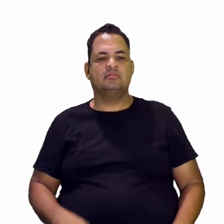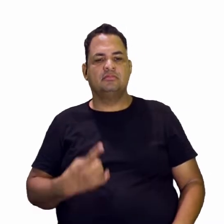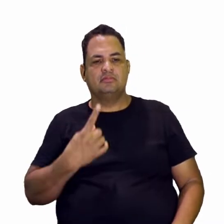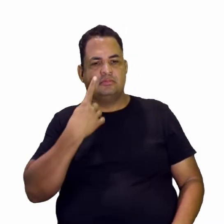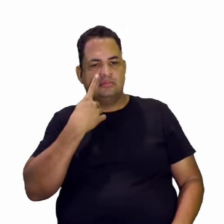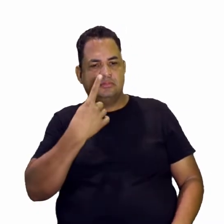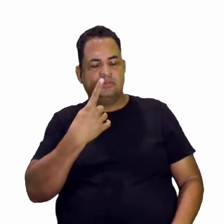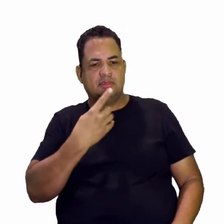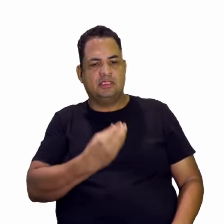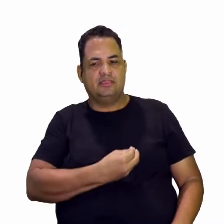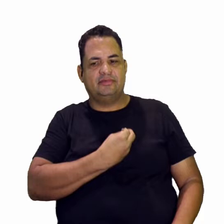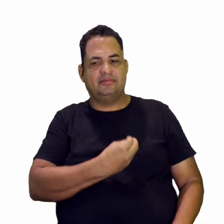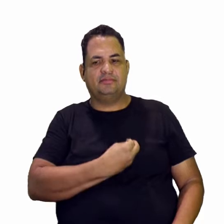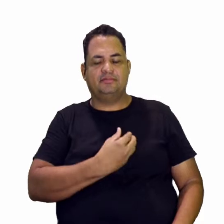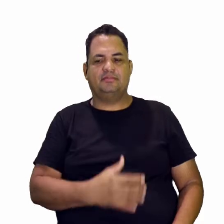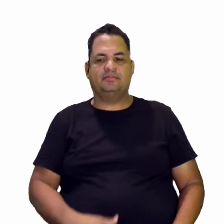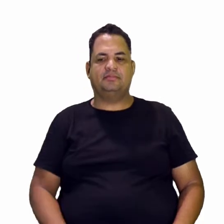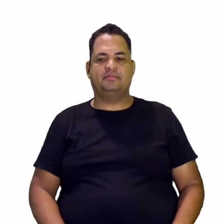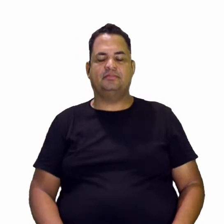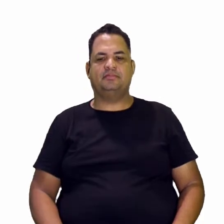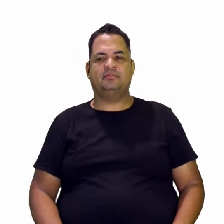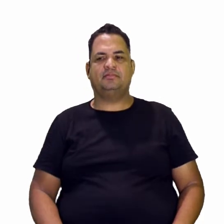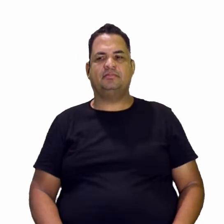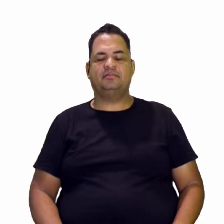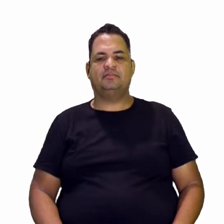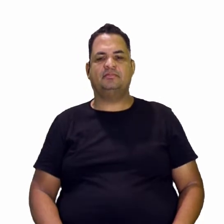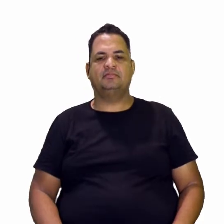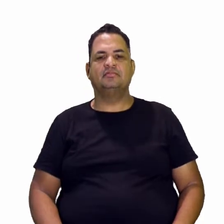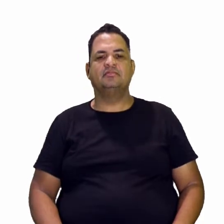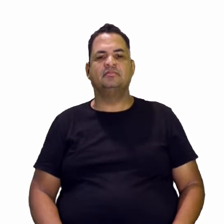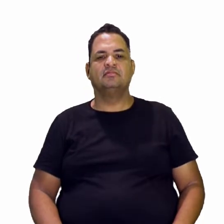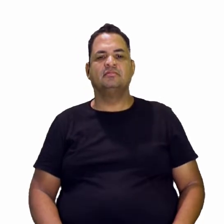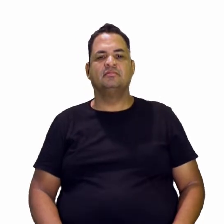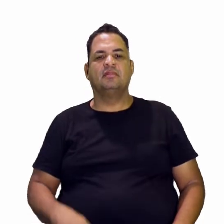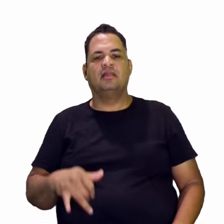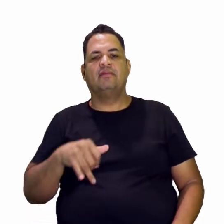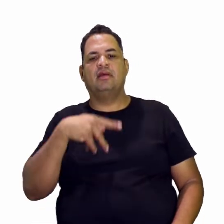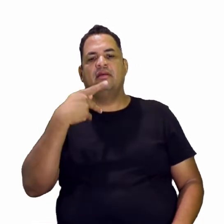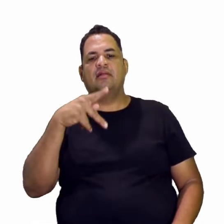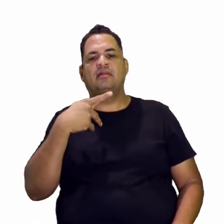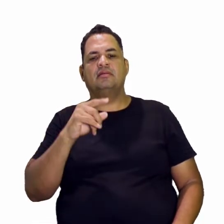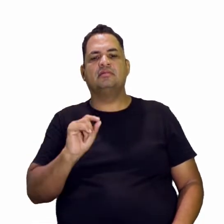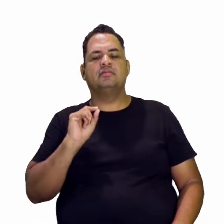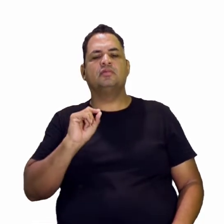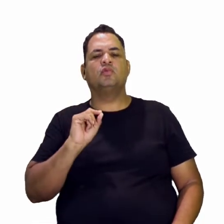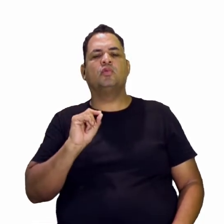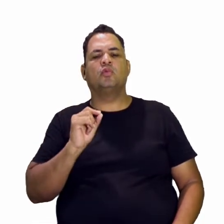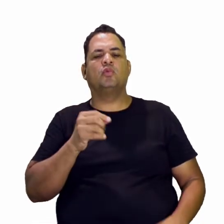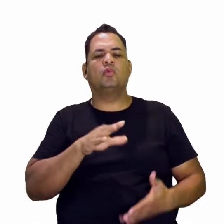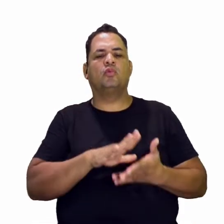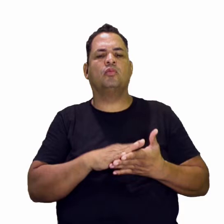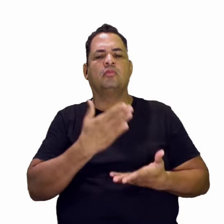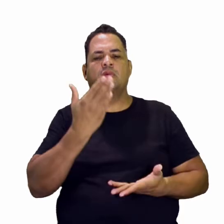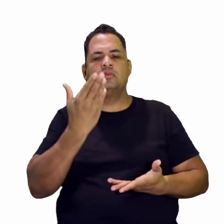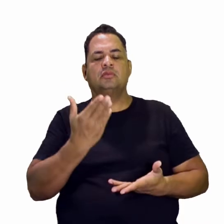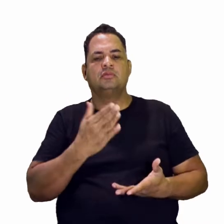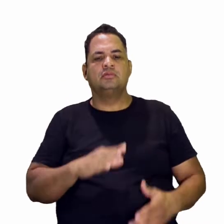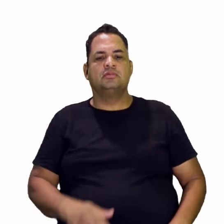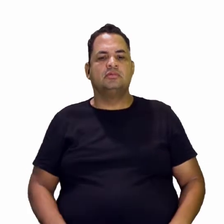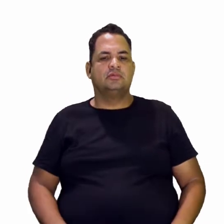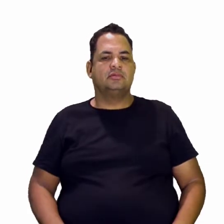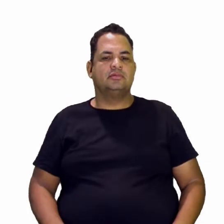ali e sobreviveu, né? Aí, olha só o que acontece. Então ela vai narrando, aí ele pergunta como é que era esse matador de bactérias. Ela